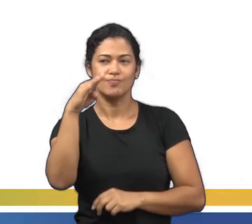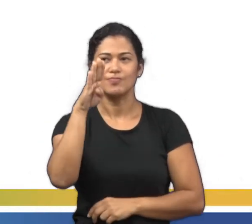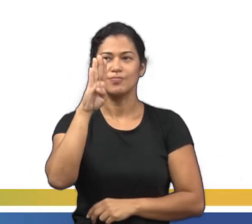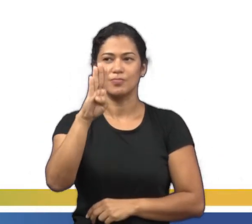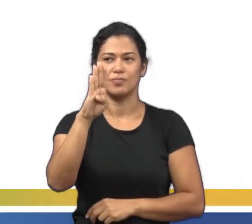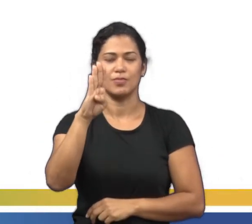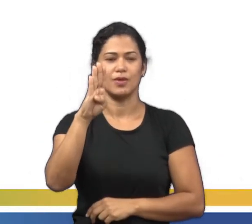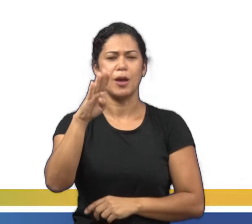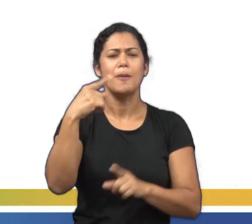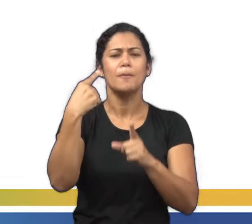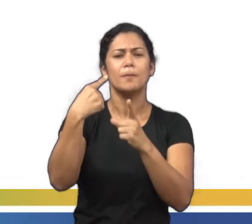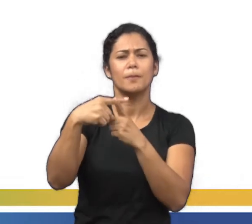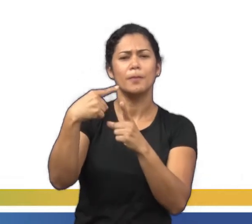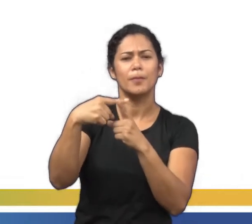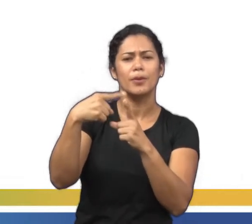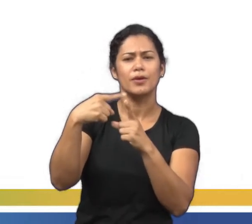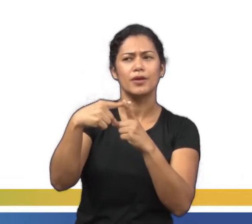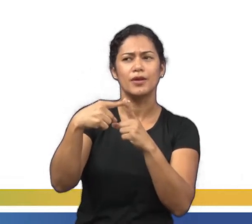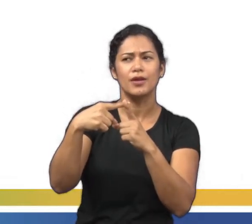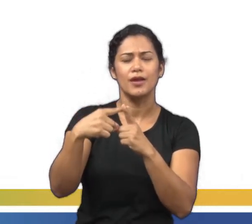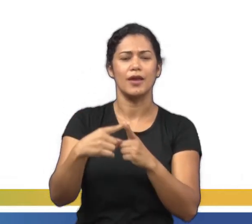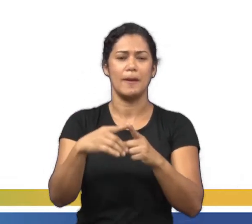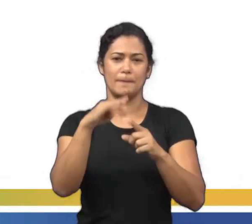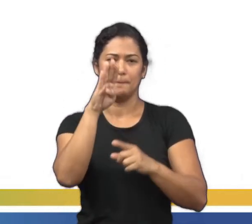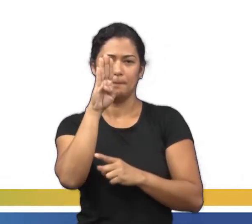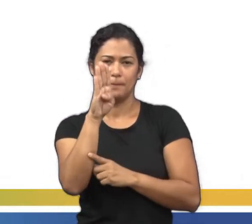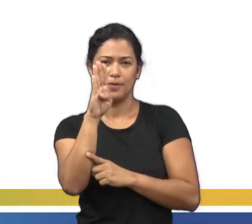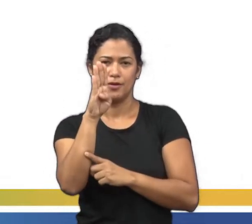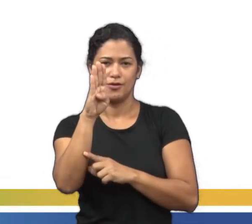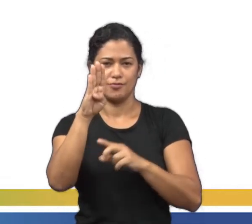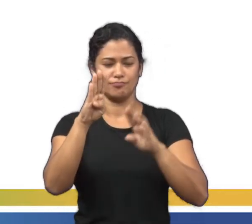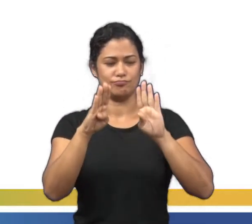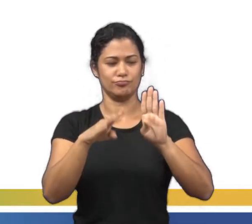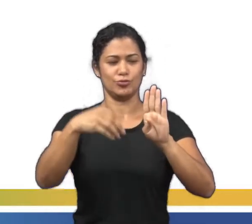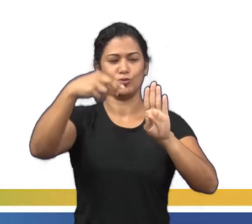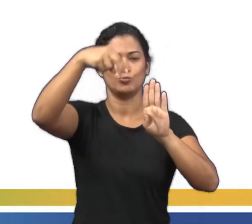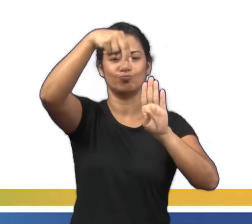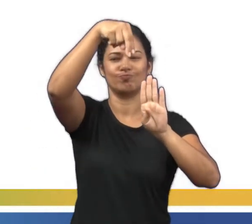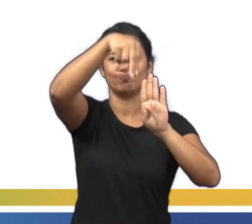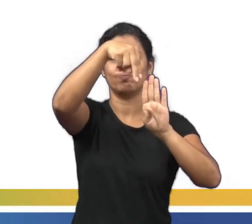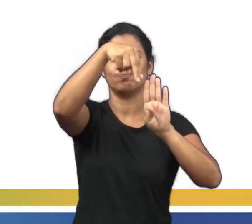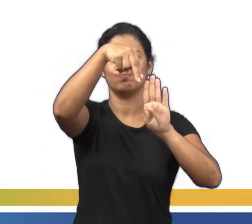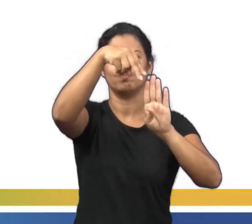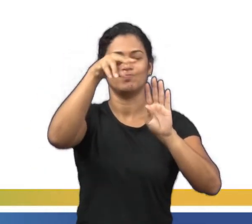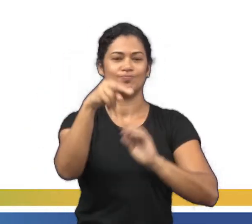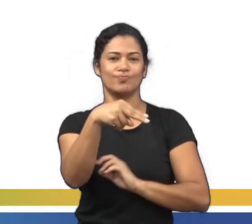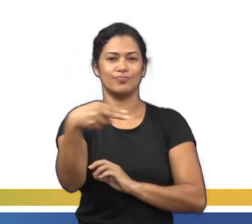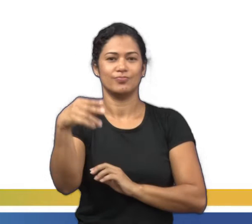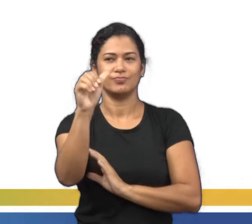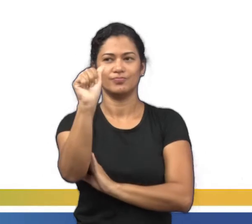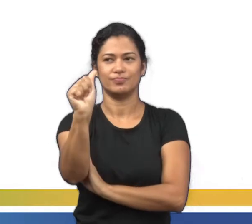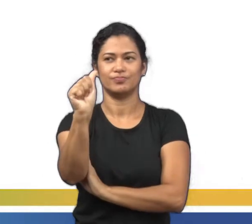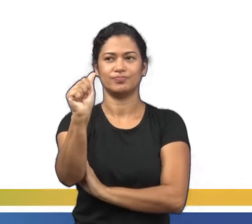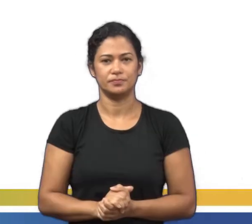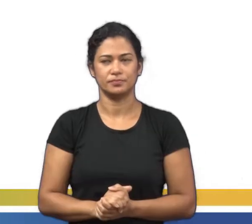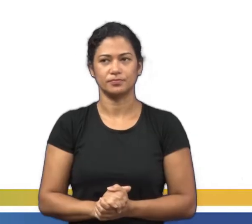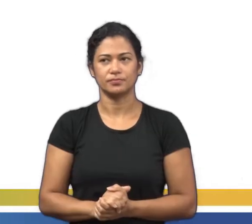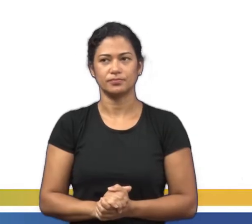se eu fizer b elevado a n, vai ser a. Então, um desfaz a operação do